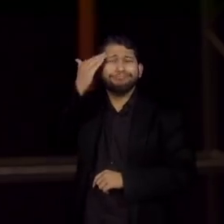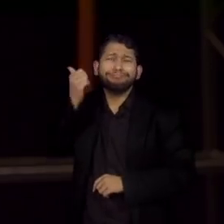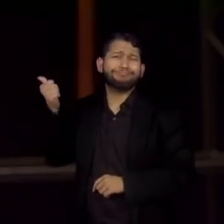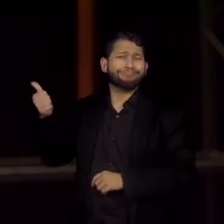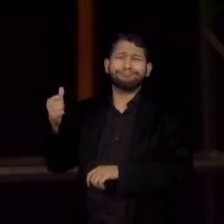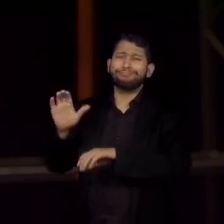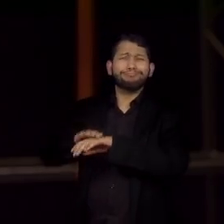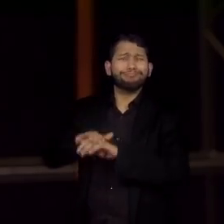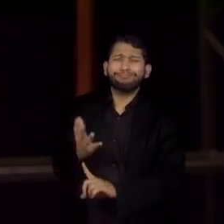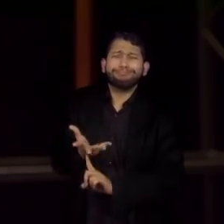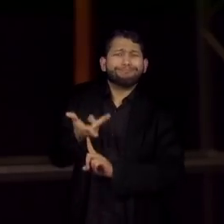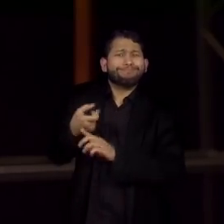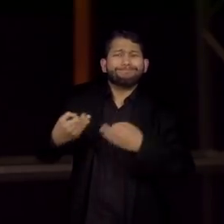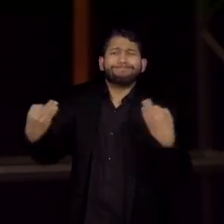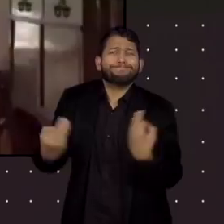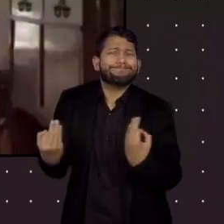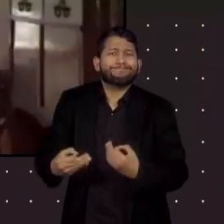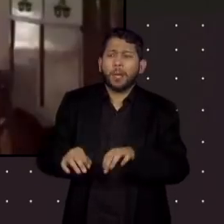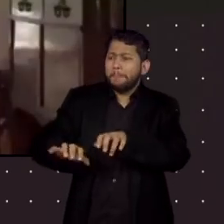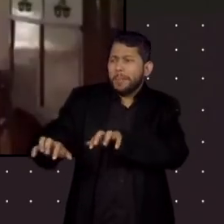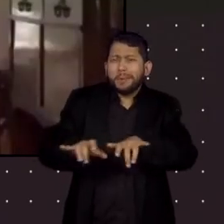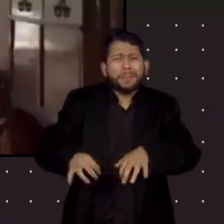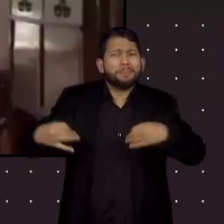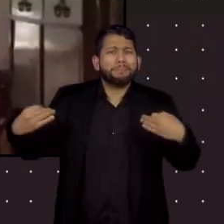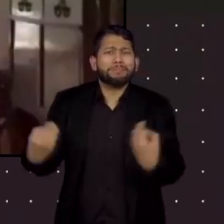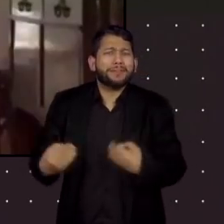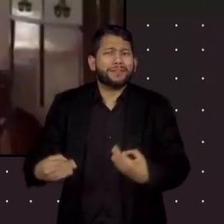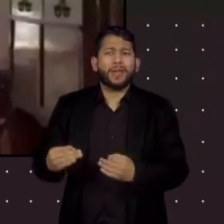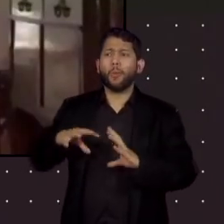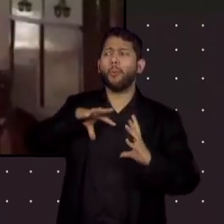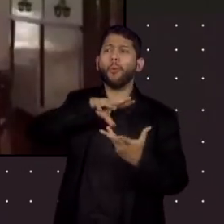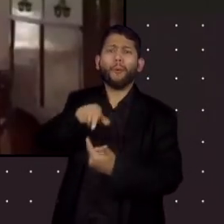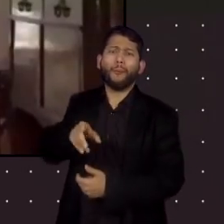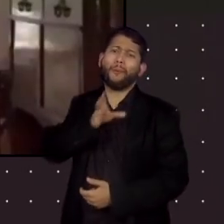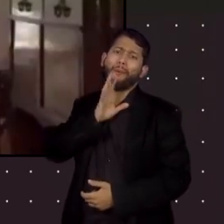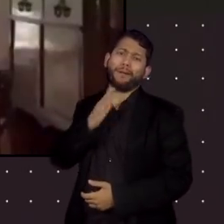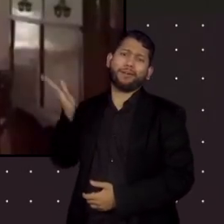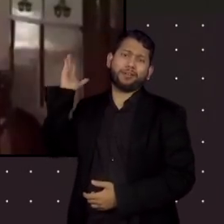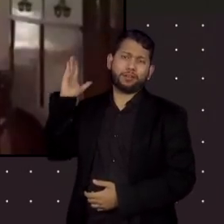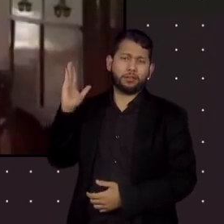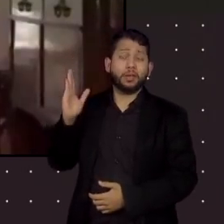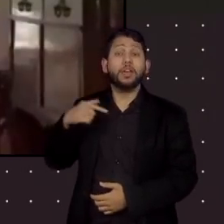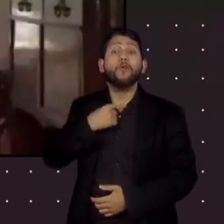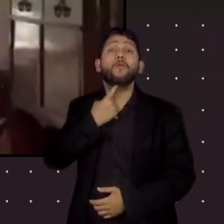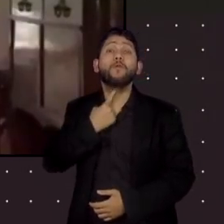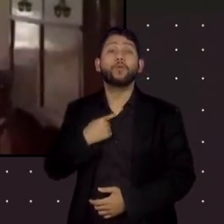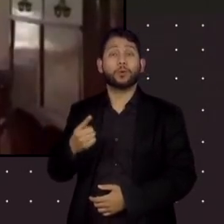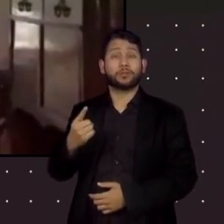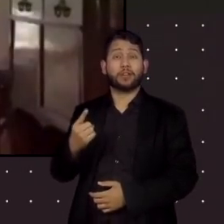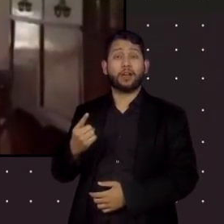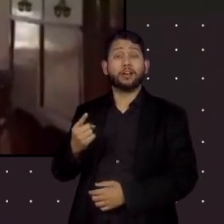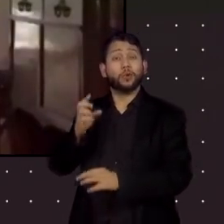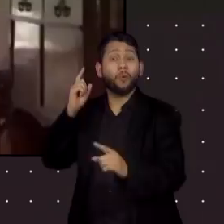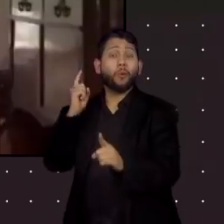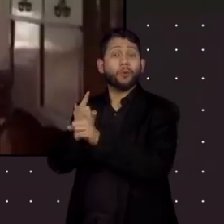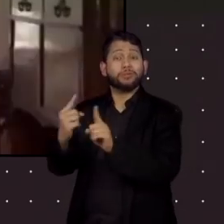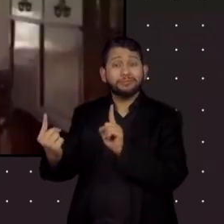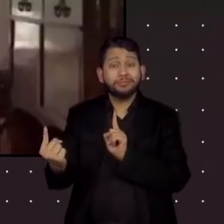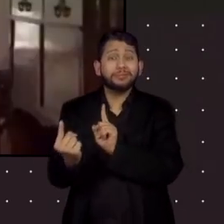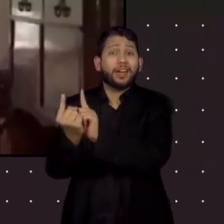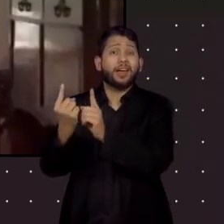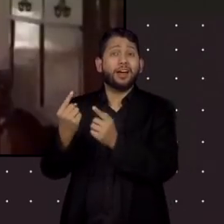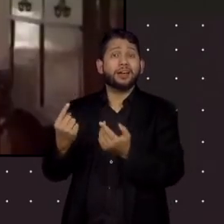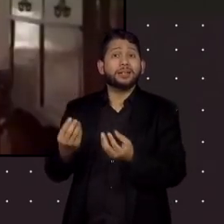esse artista, esse músico fantástico, reconhecido. Eu sempre tinha muita vontade de me encontrar com ele.